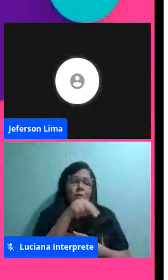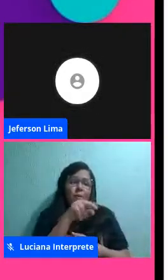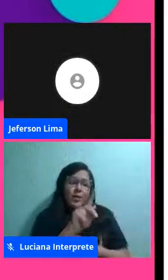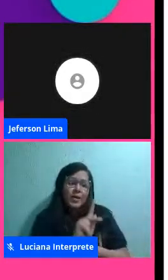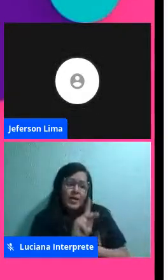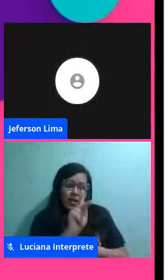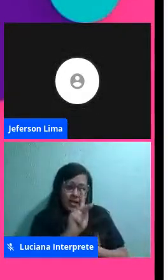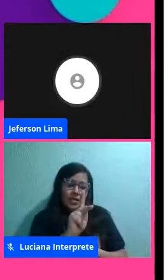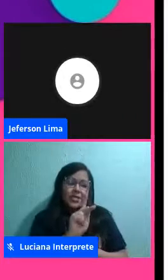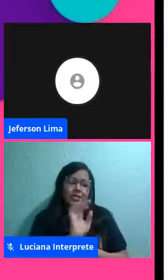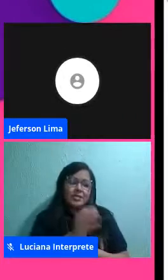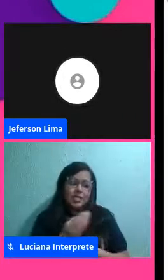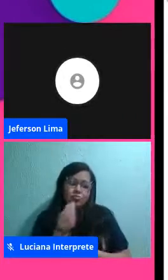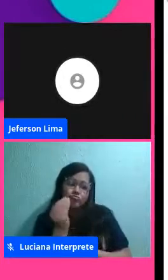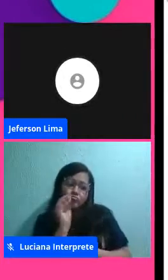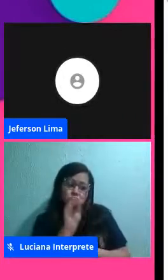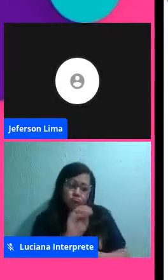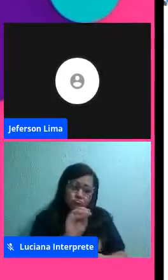e